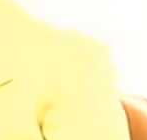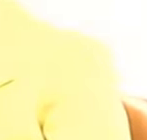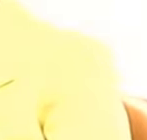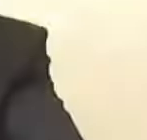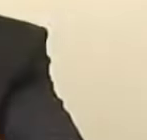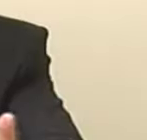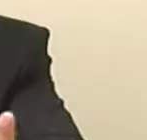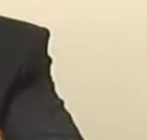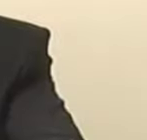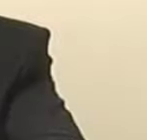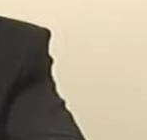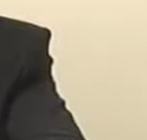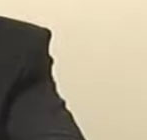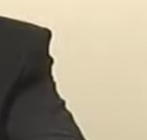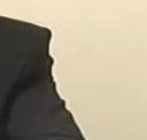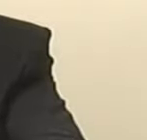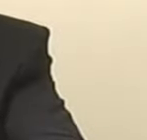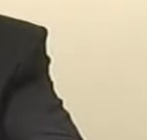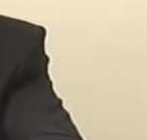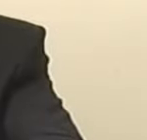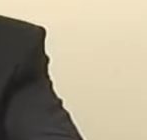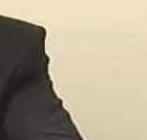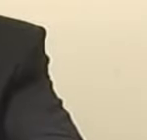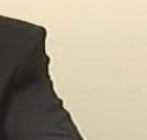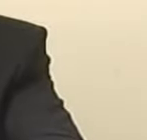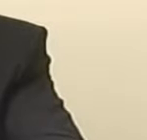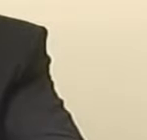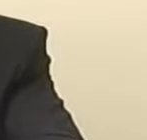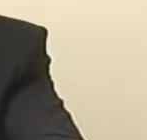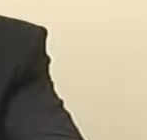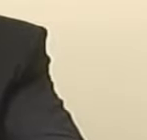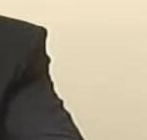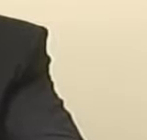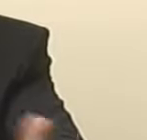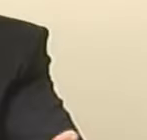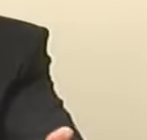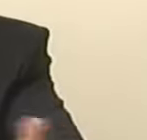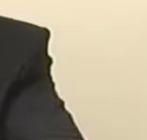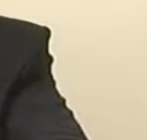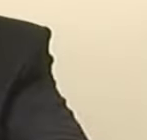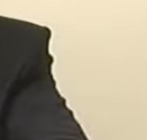dos caminhoneiros, a transparência das organizações não governamentais,